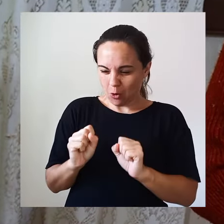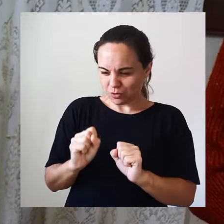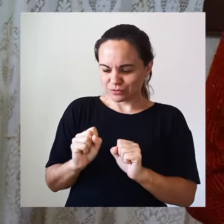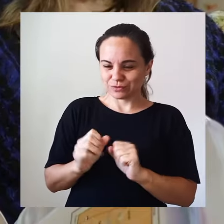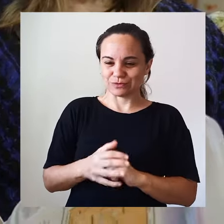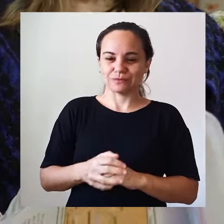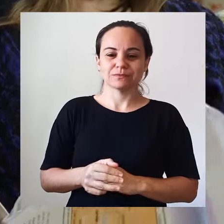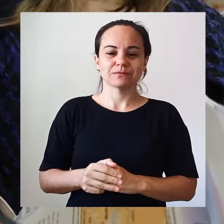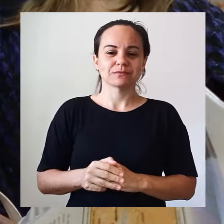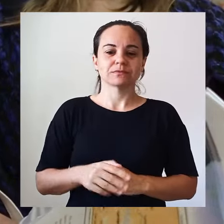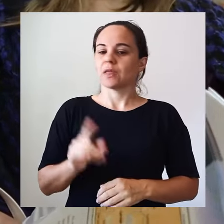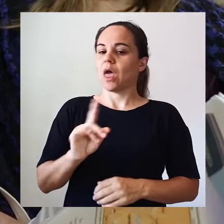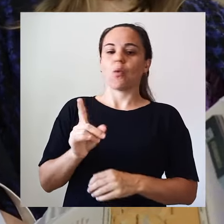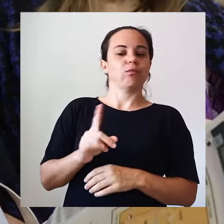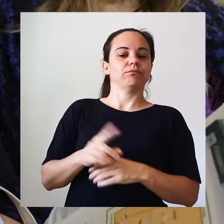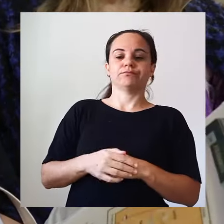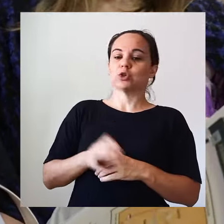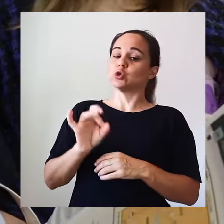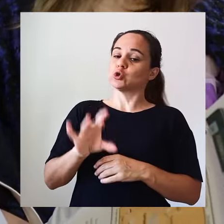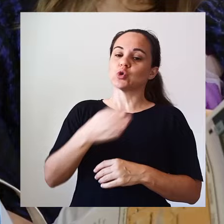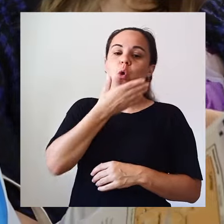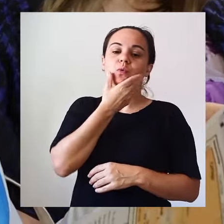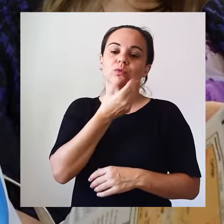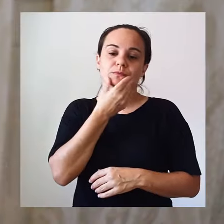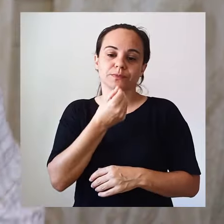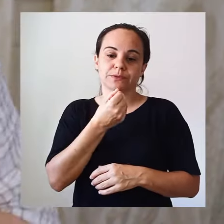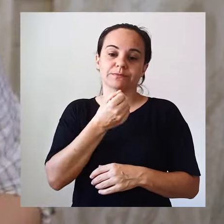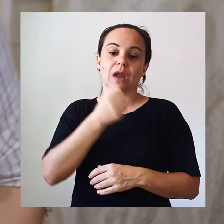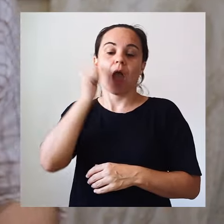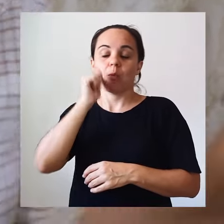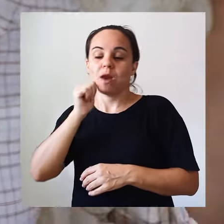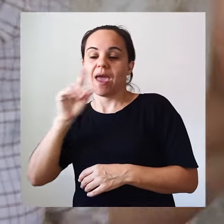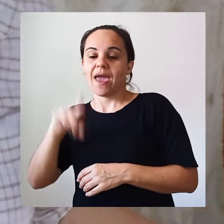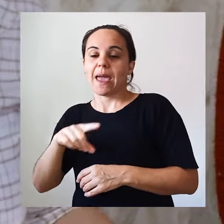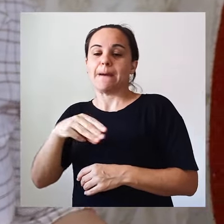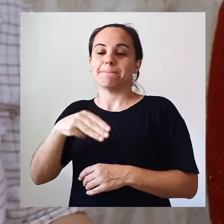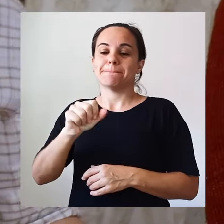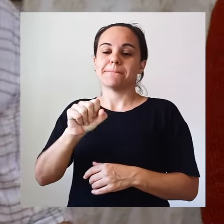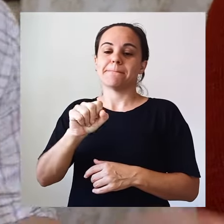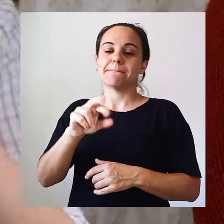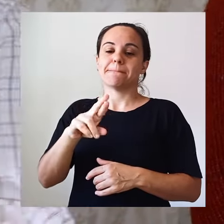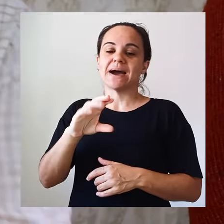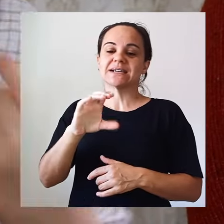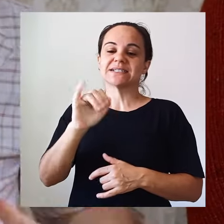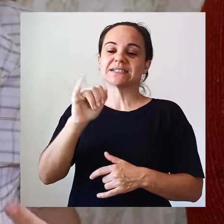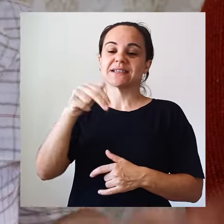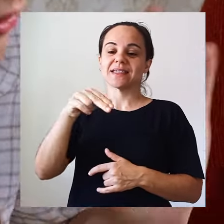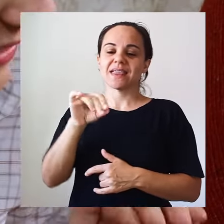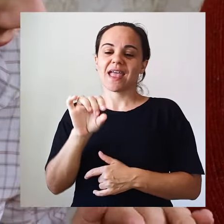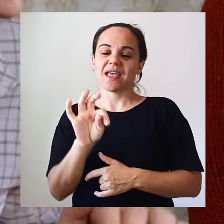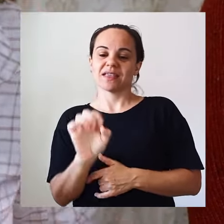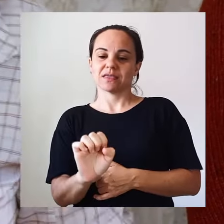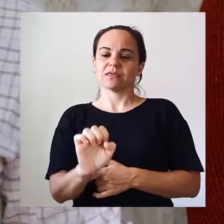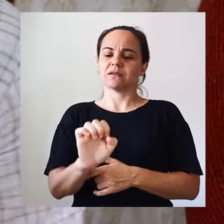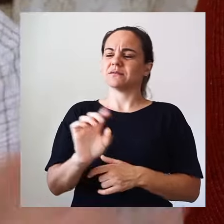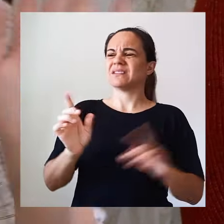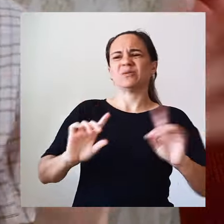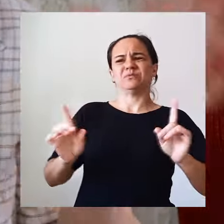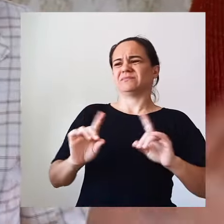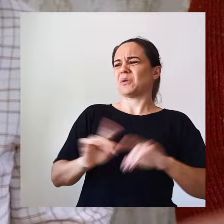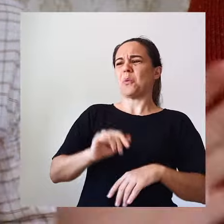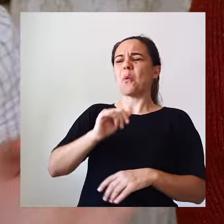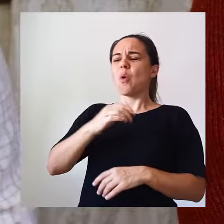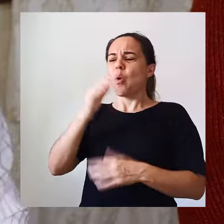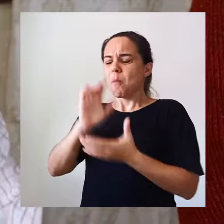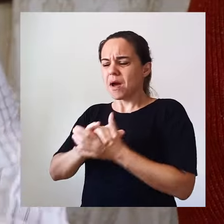né? Não, vai ser a Marcinete. Ah, não, a Marcinete não. O marido é meu, não dela. Ela